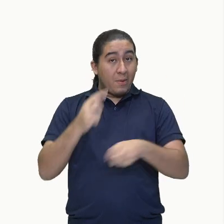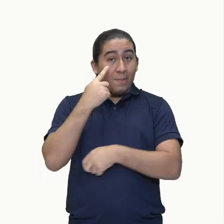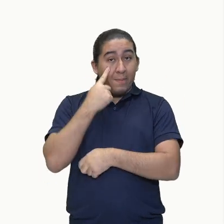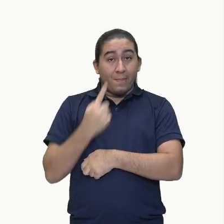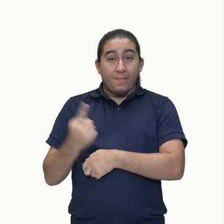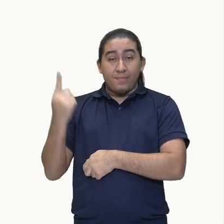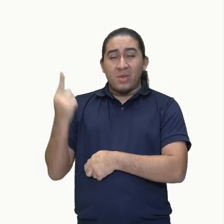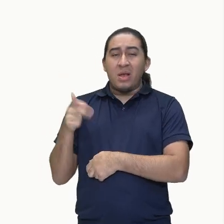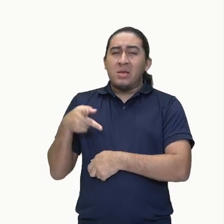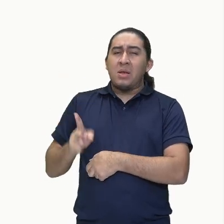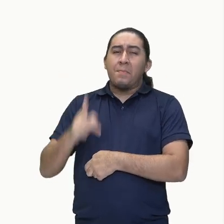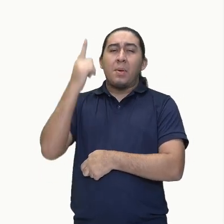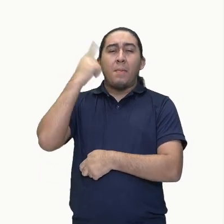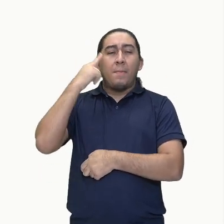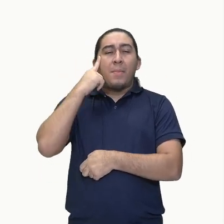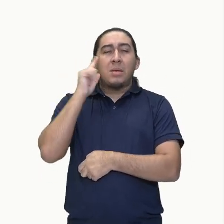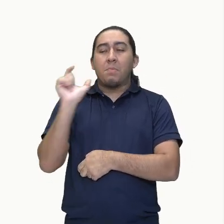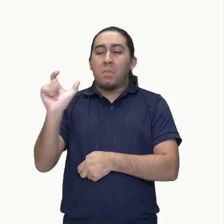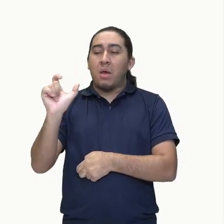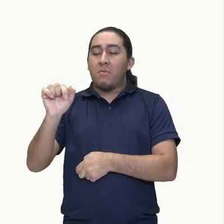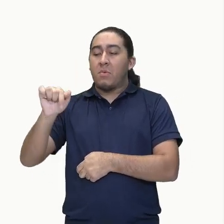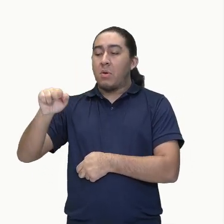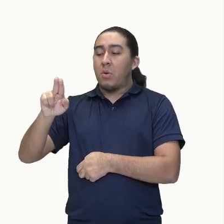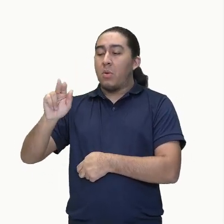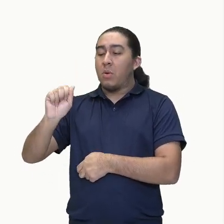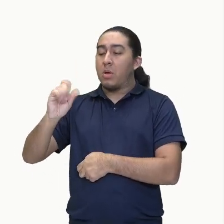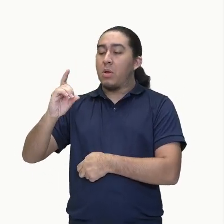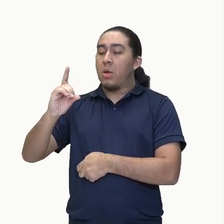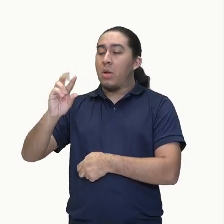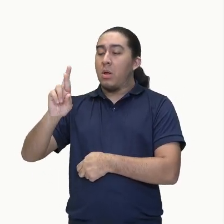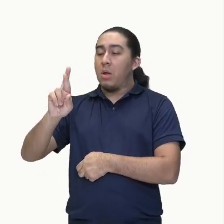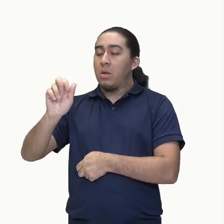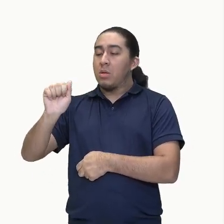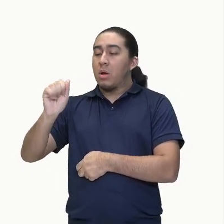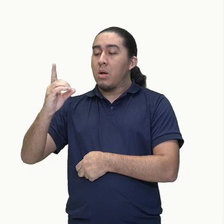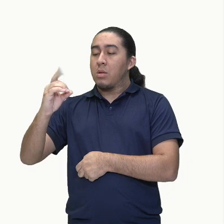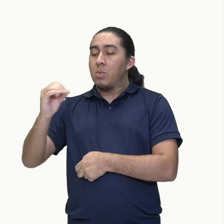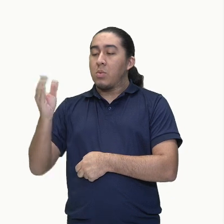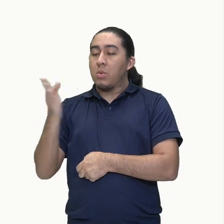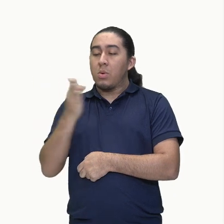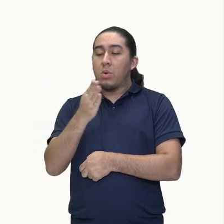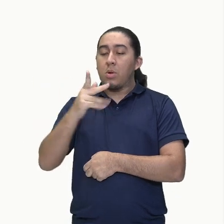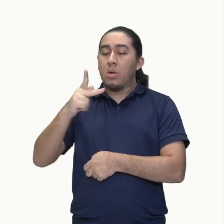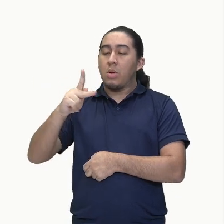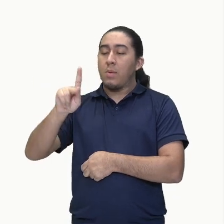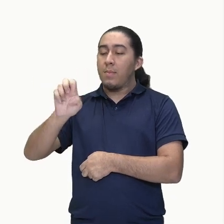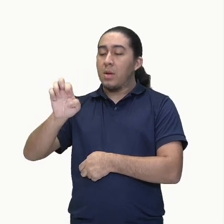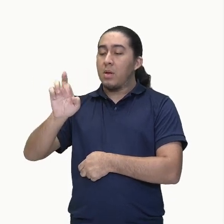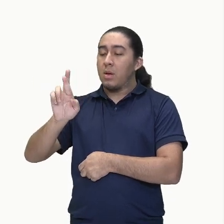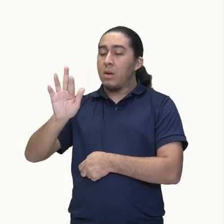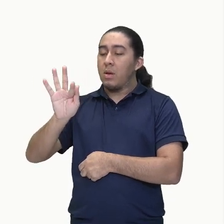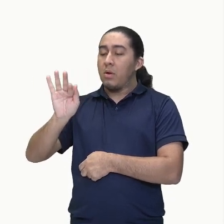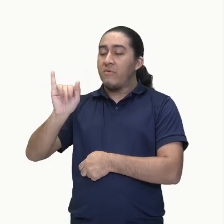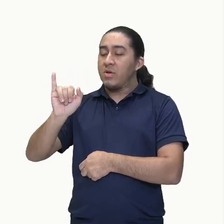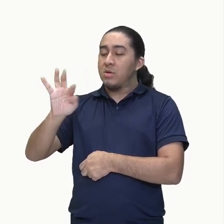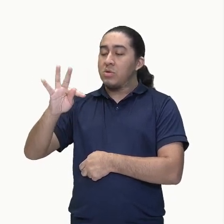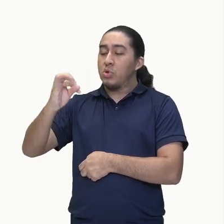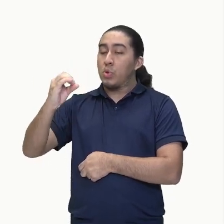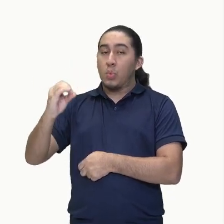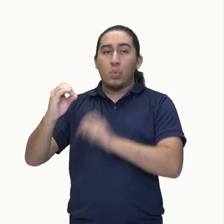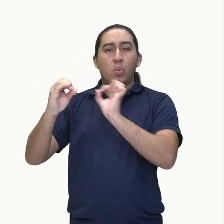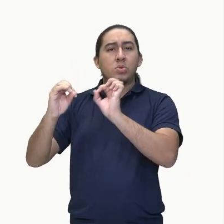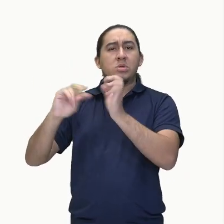em quadrado perfeito, eu tenho que pensar o seguinte. Quadrado perfeito